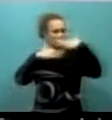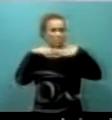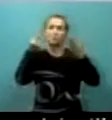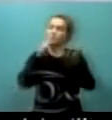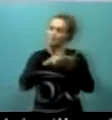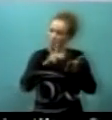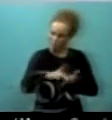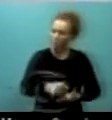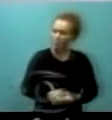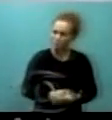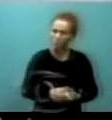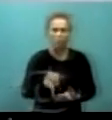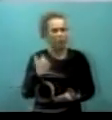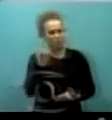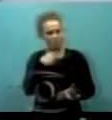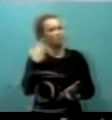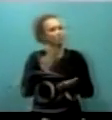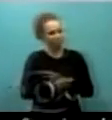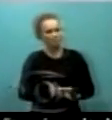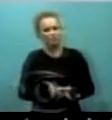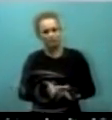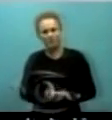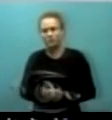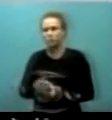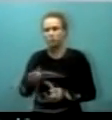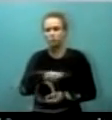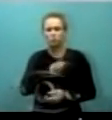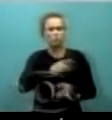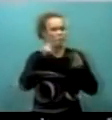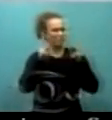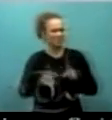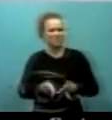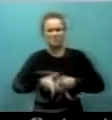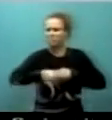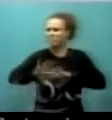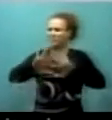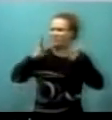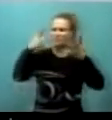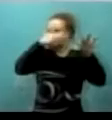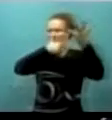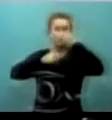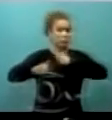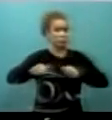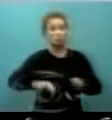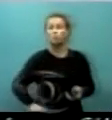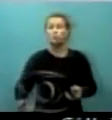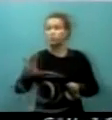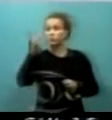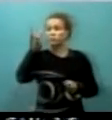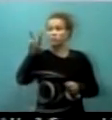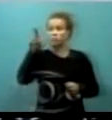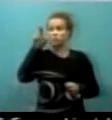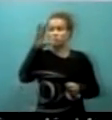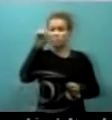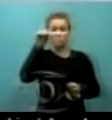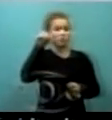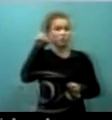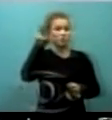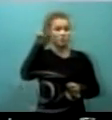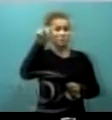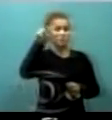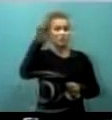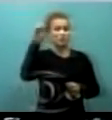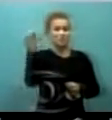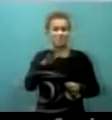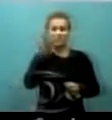né? Fizemos questão de estar presente, essa homenagem fantástica, iniciativa do vereador Rodrigo Facchini, a Câmara de Vereadores acolhendo por unanimidade